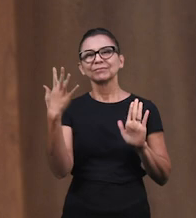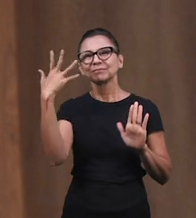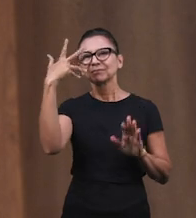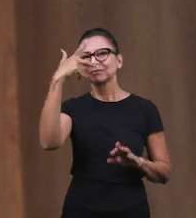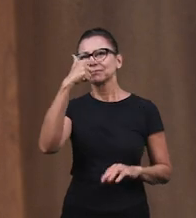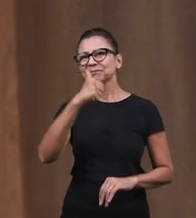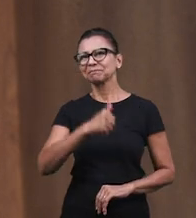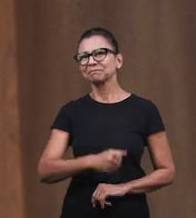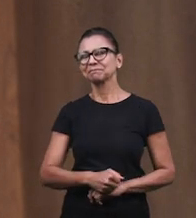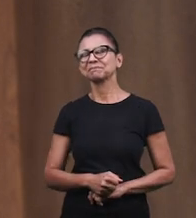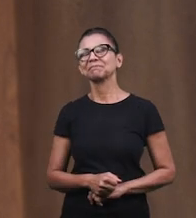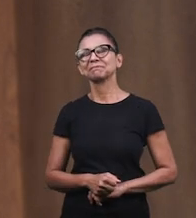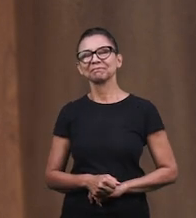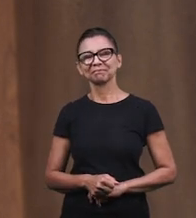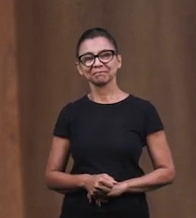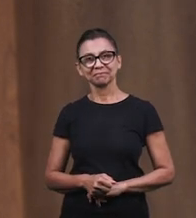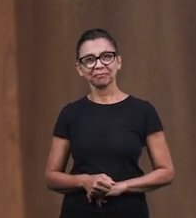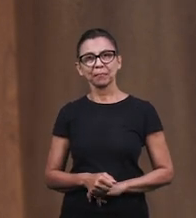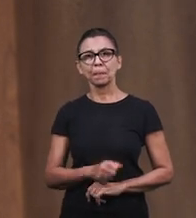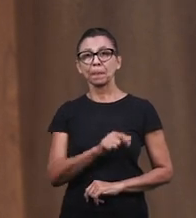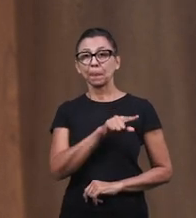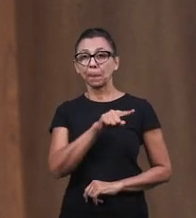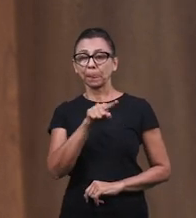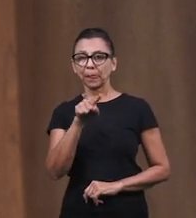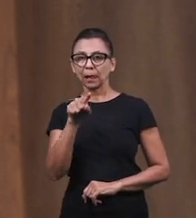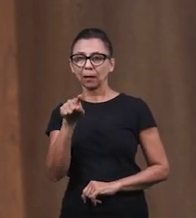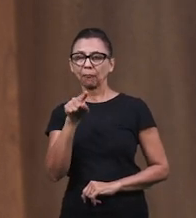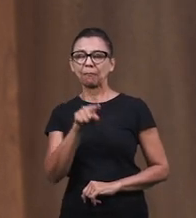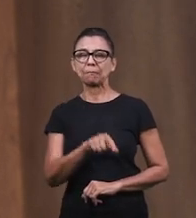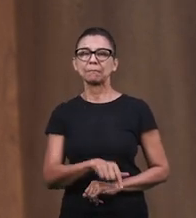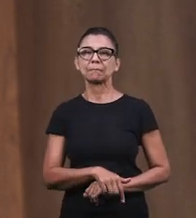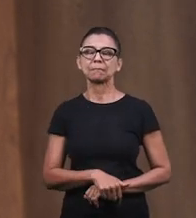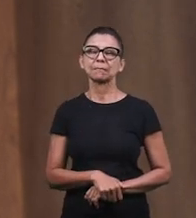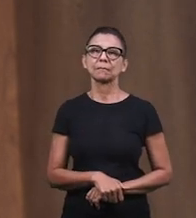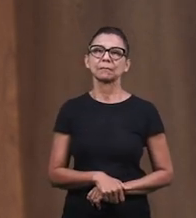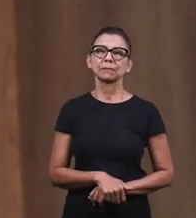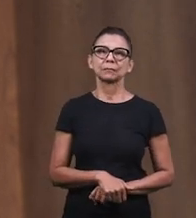Bíblia. Vocês vão acompanhar o desenvolver